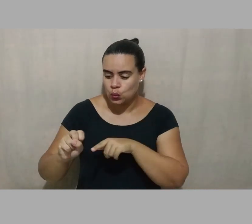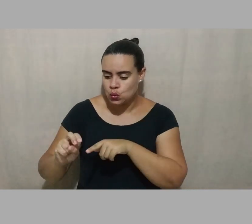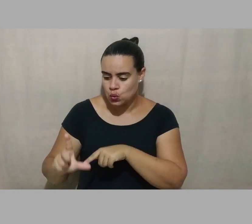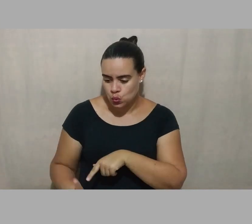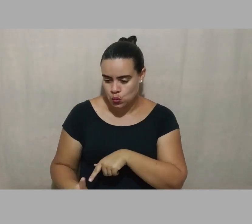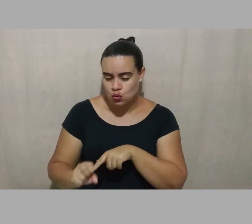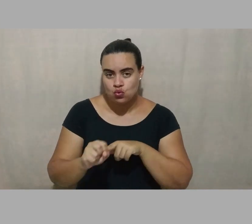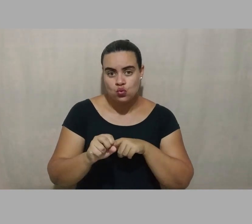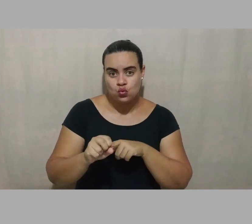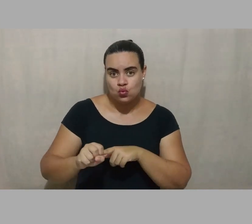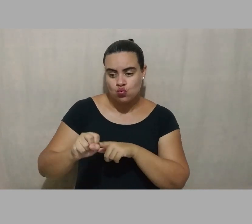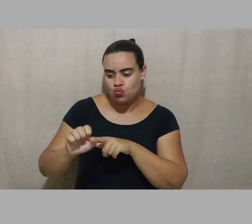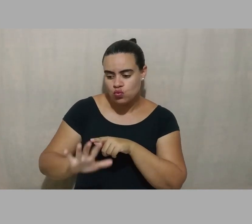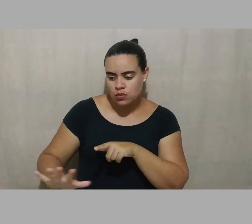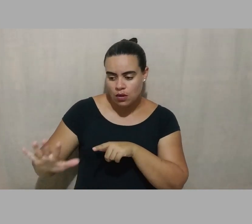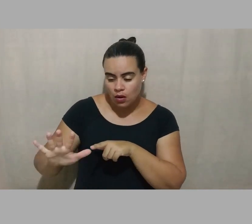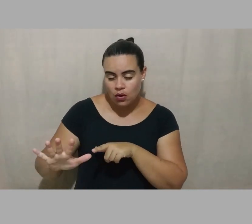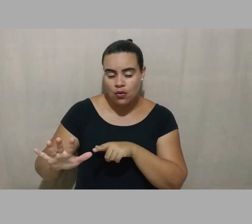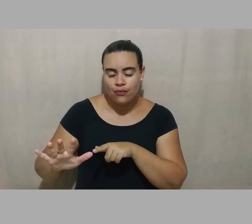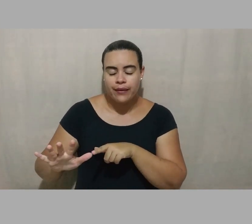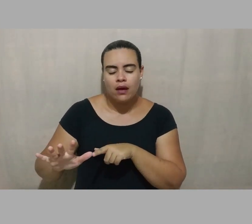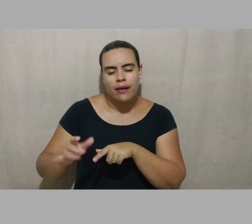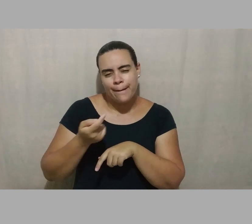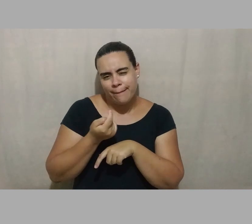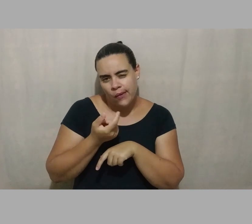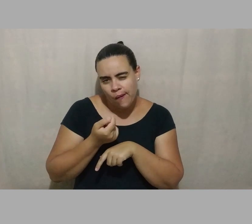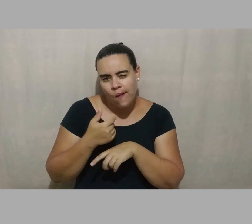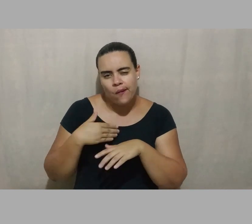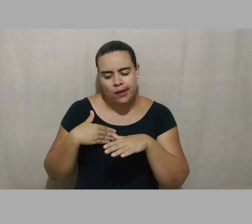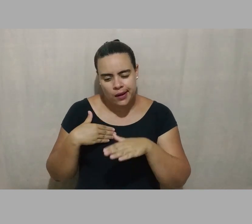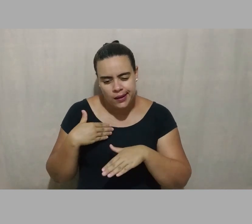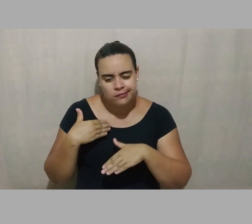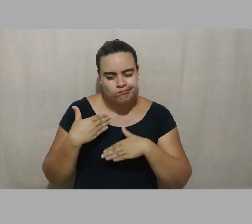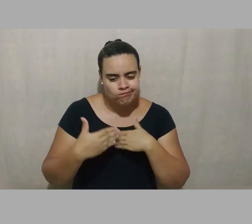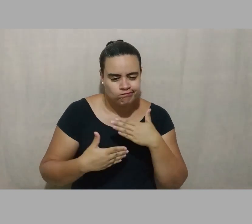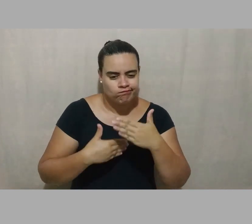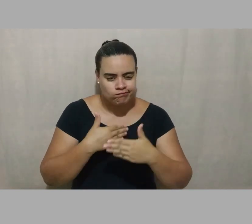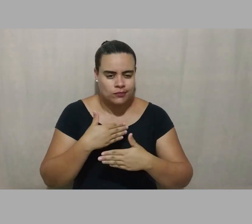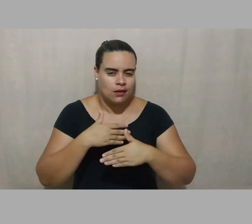sul e sudeste, e que aos poucos ele vem